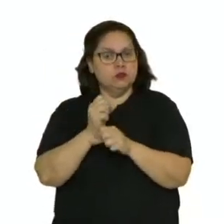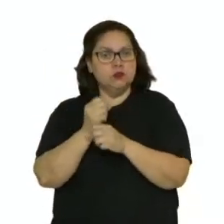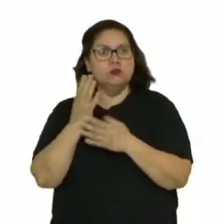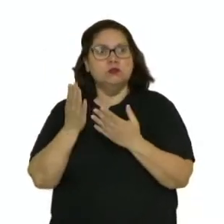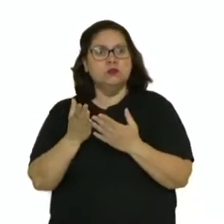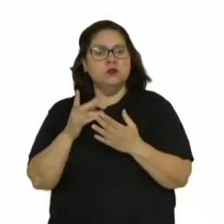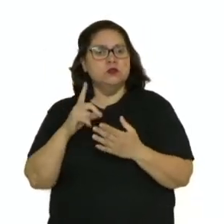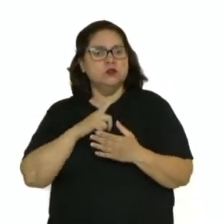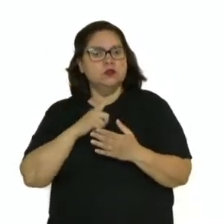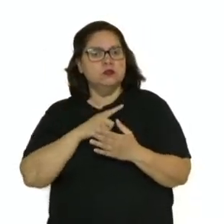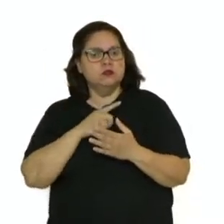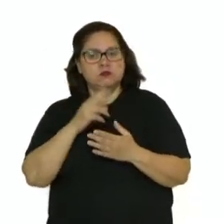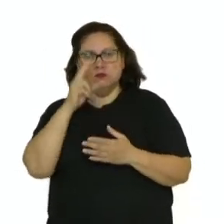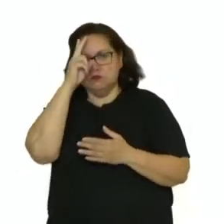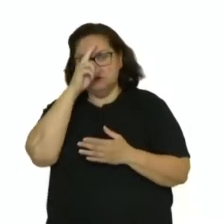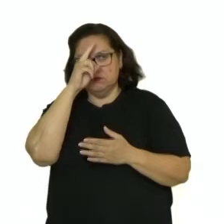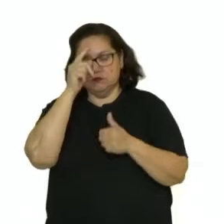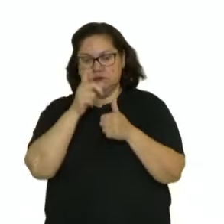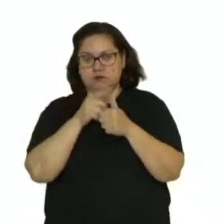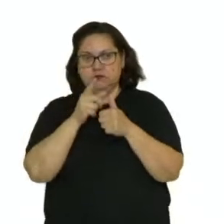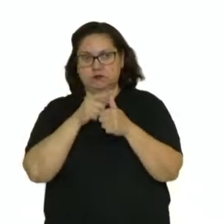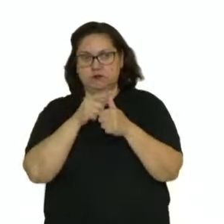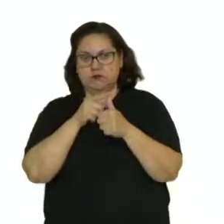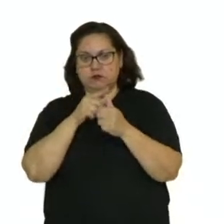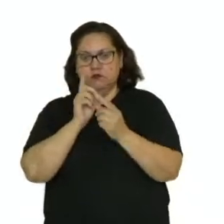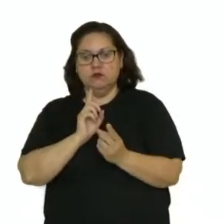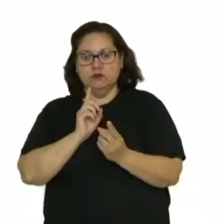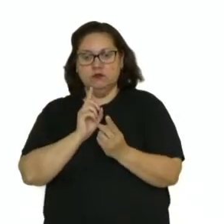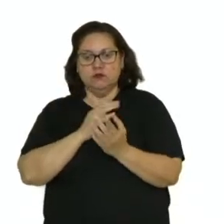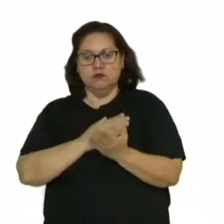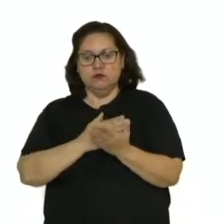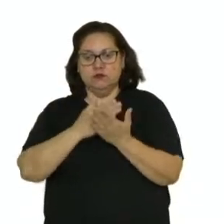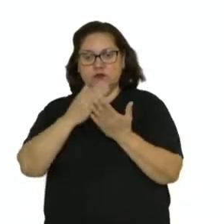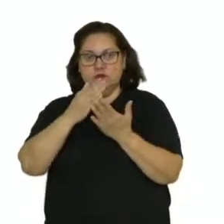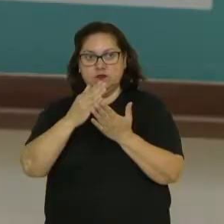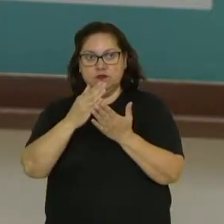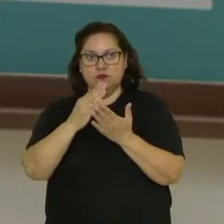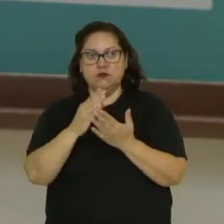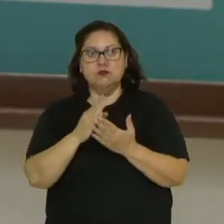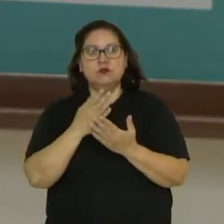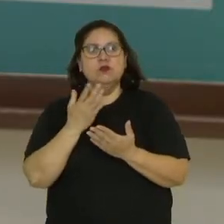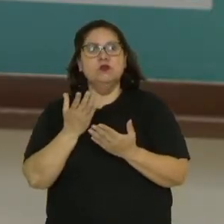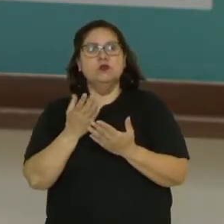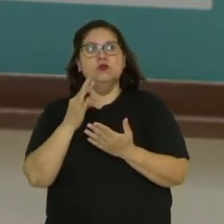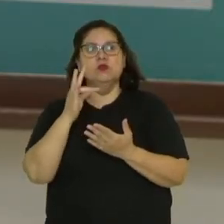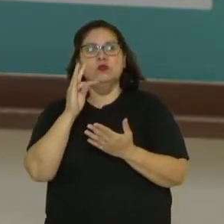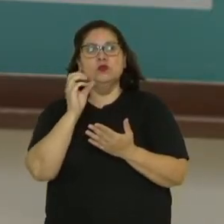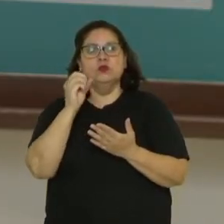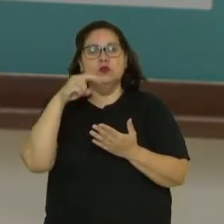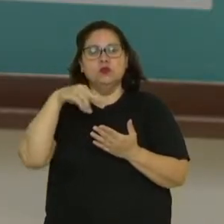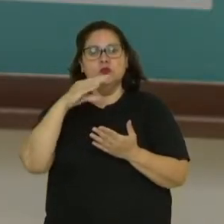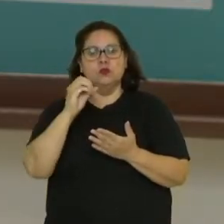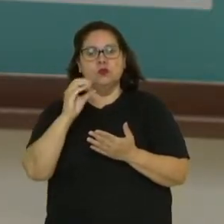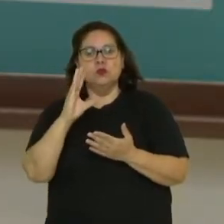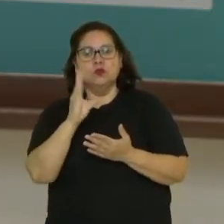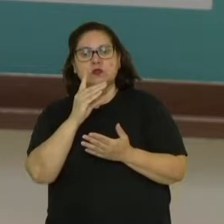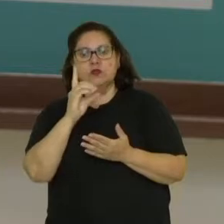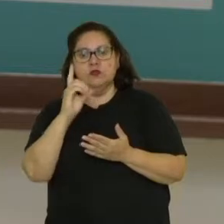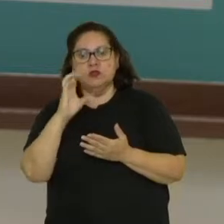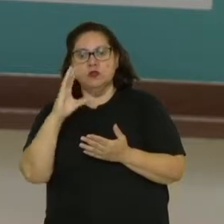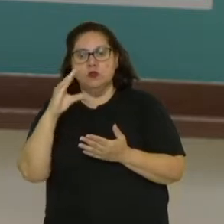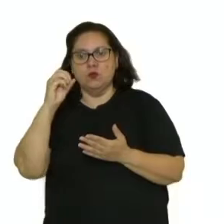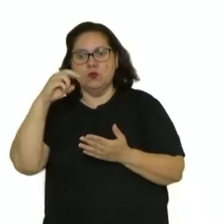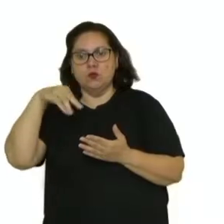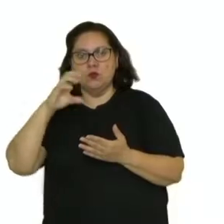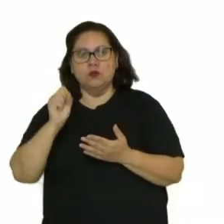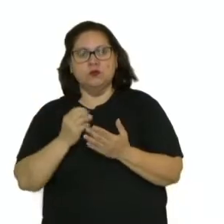volume, temos que lembrar primeiro a origem do tronco de cone, não é verdade? O tronco de cone vai ser o quê?